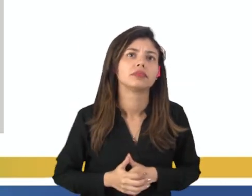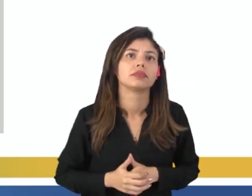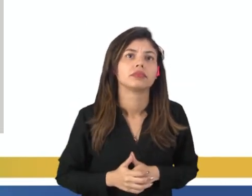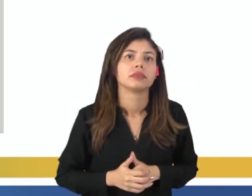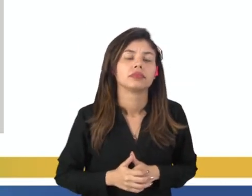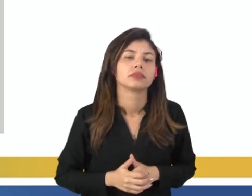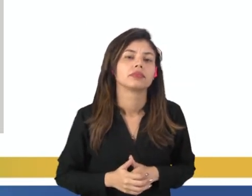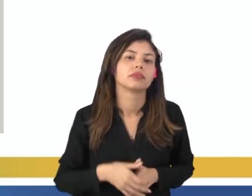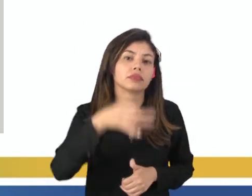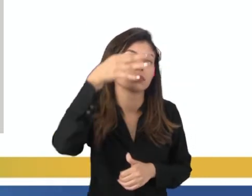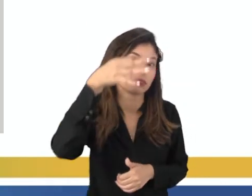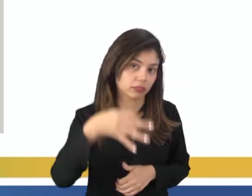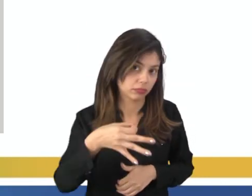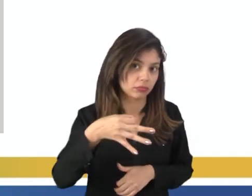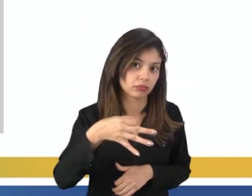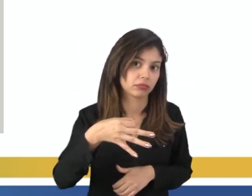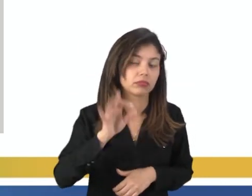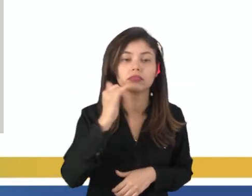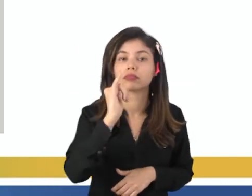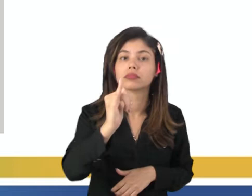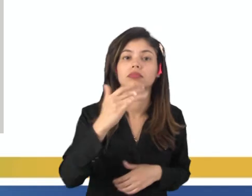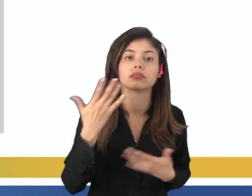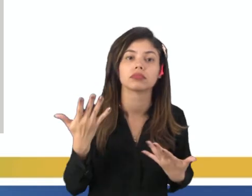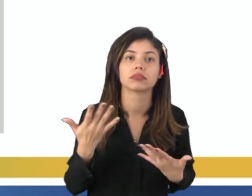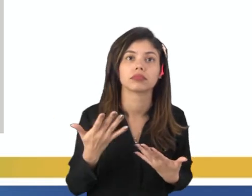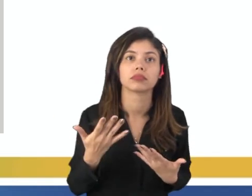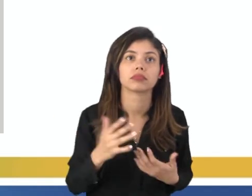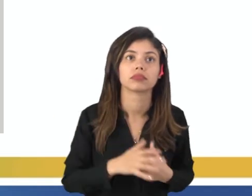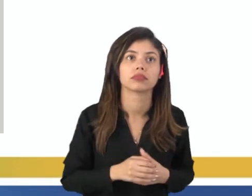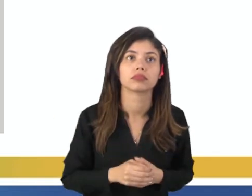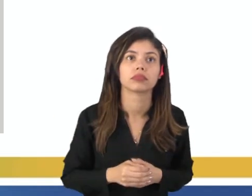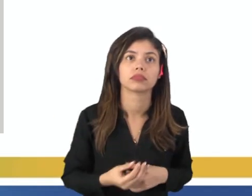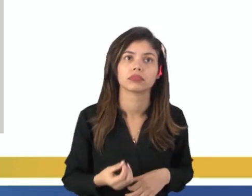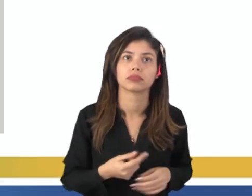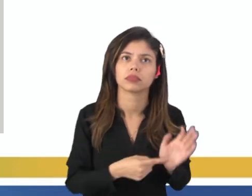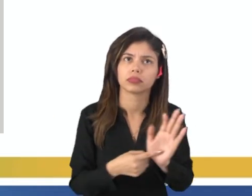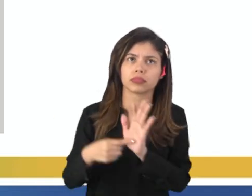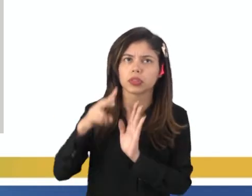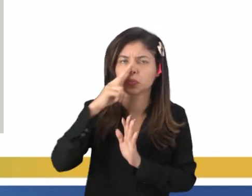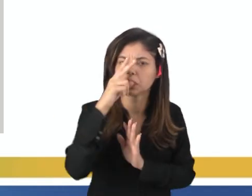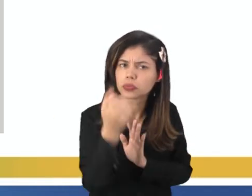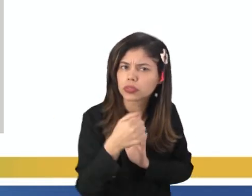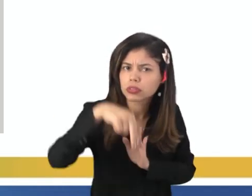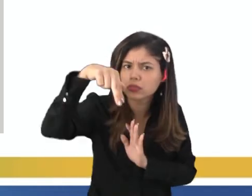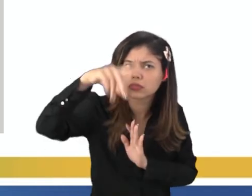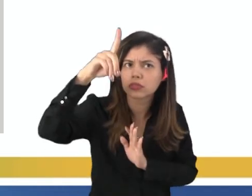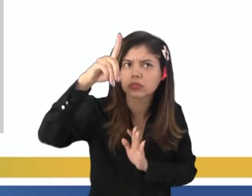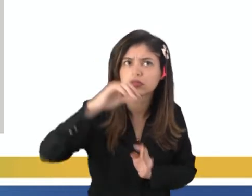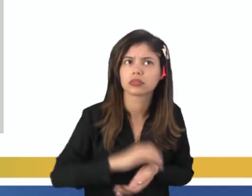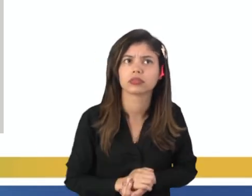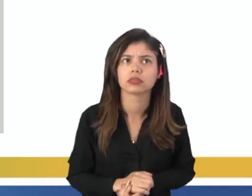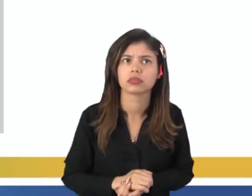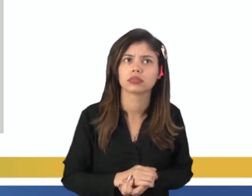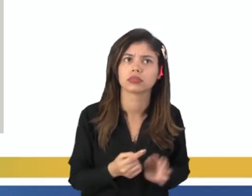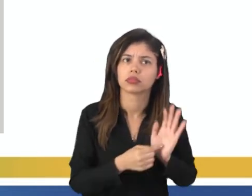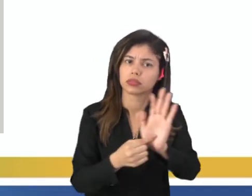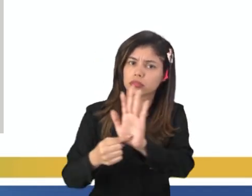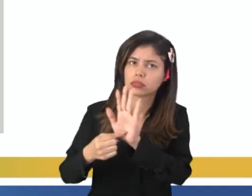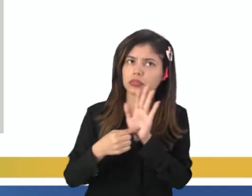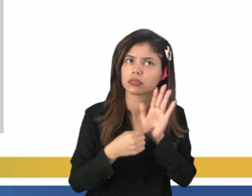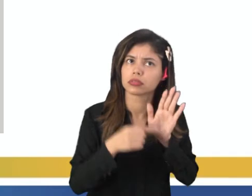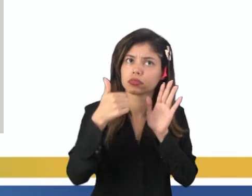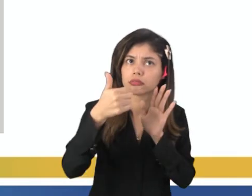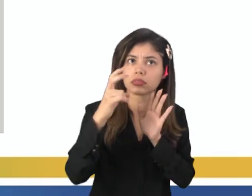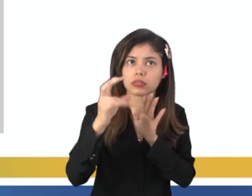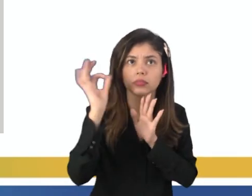Qual é a afirmativa ali considerada correta sobre essa energia? Apresenta um forte potencial no litoral nordestino, representa cerca